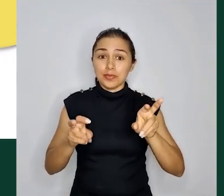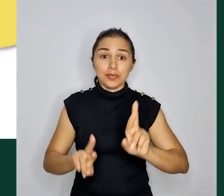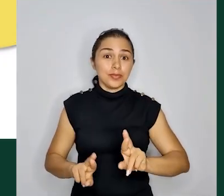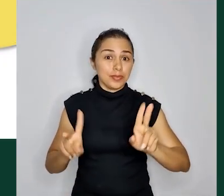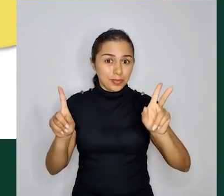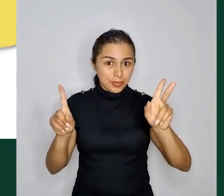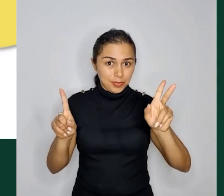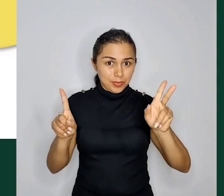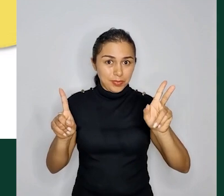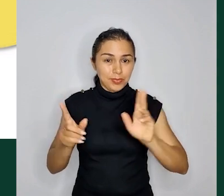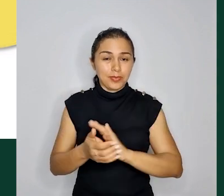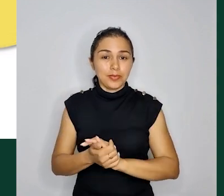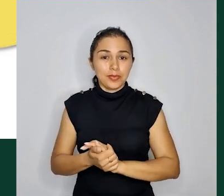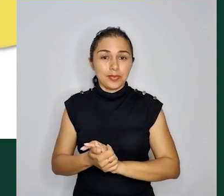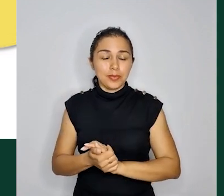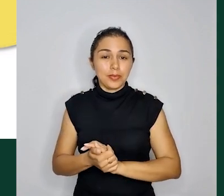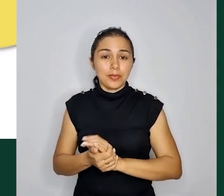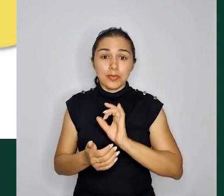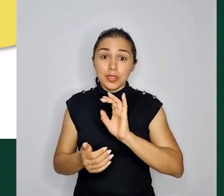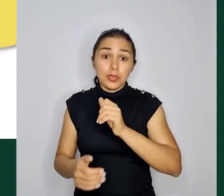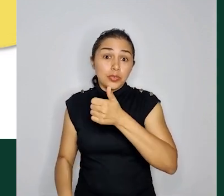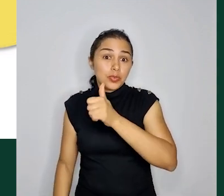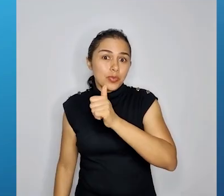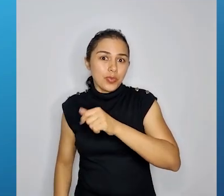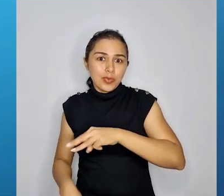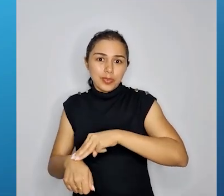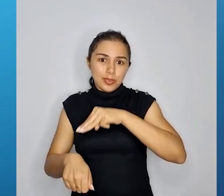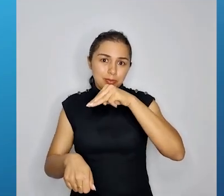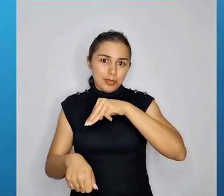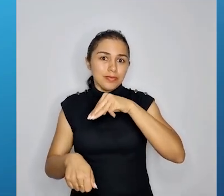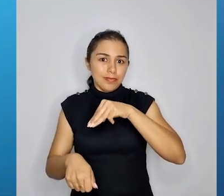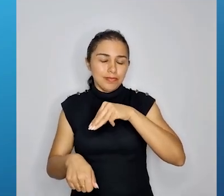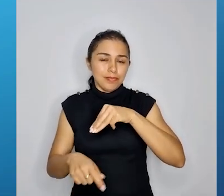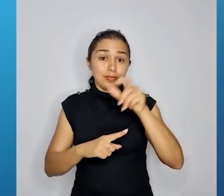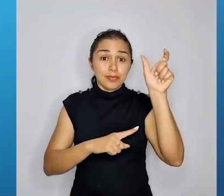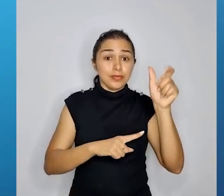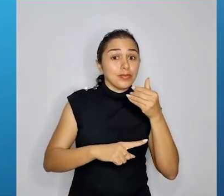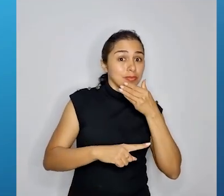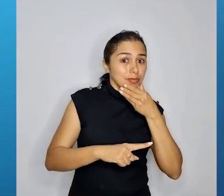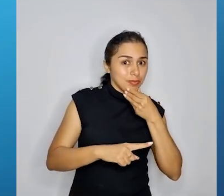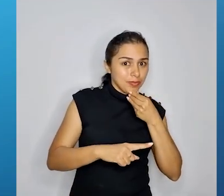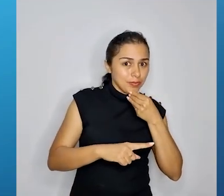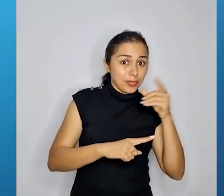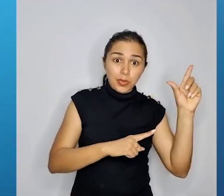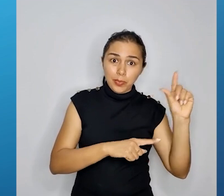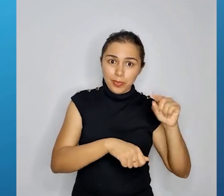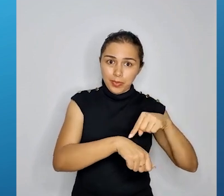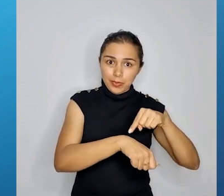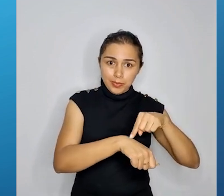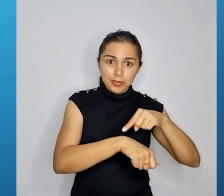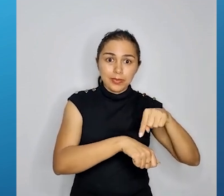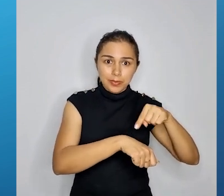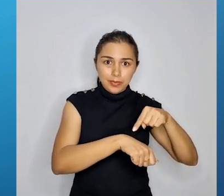diferença aí de praticamente 11 minutos aí em relação ao tempo masculino e feminino,